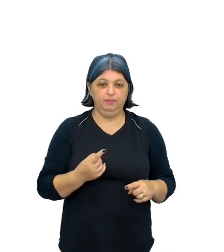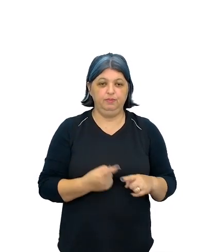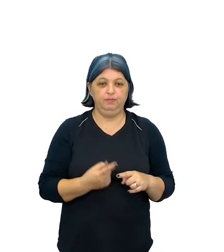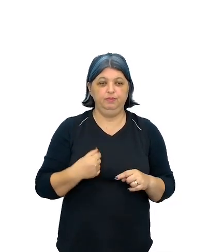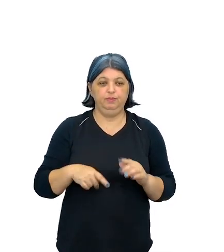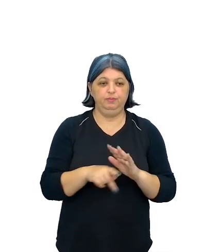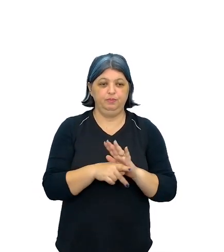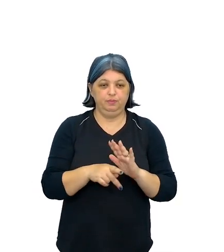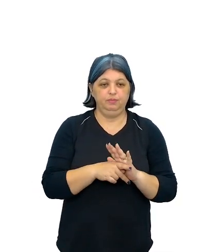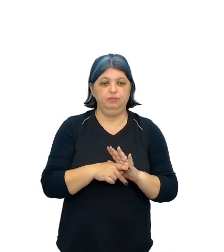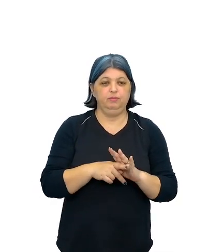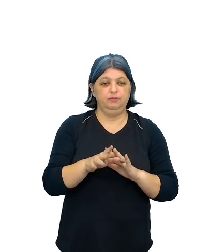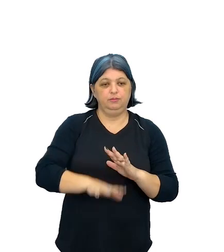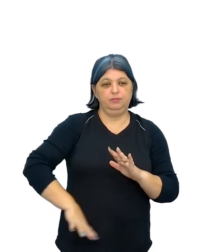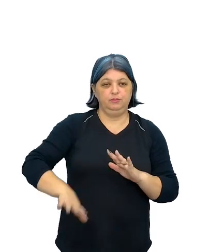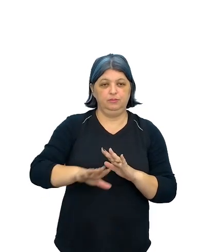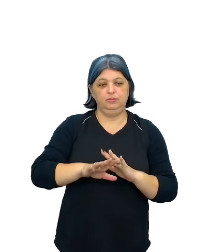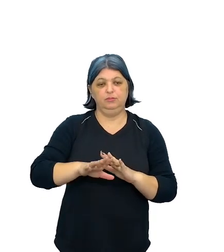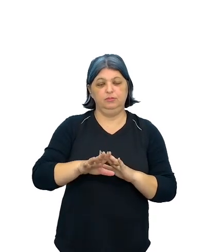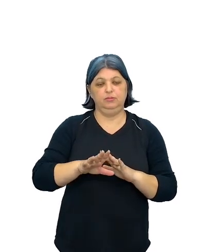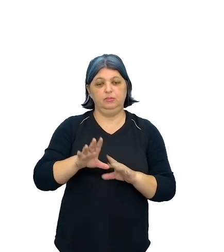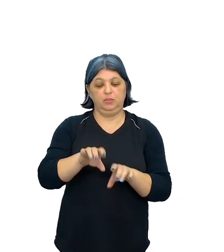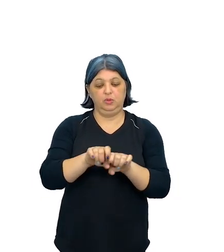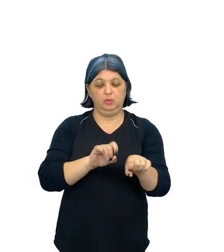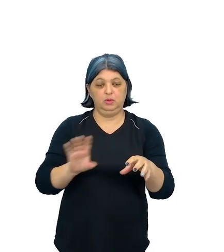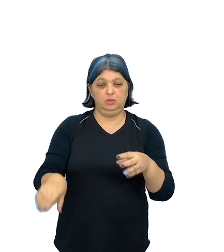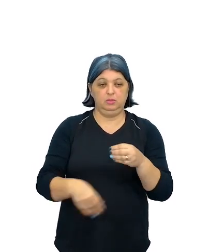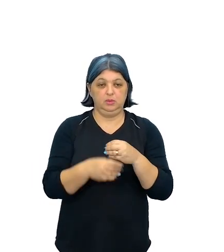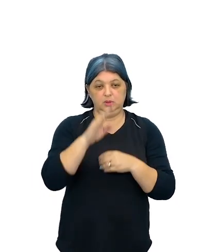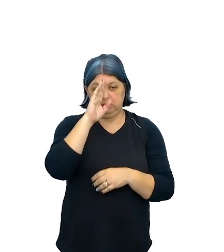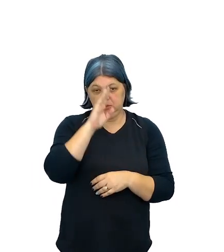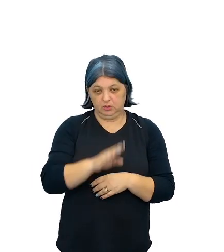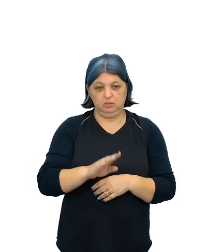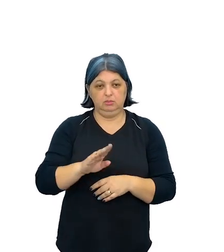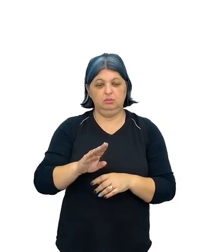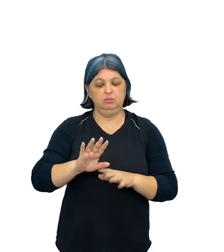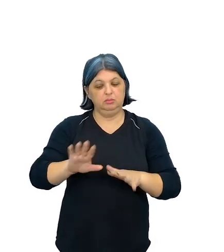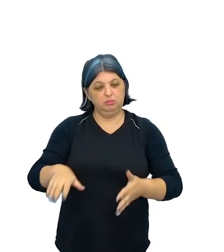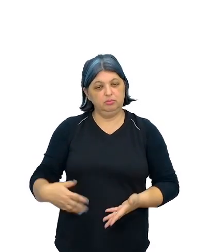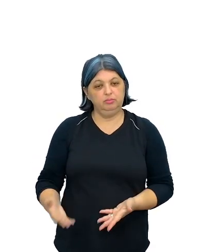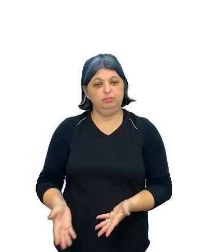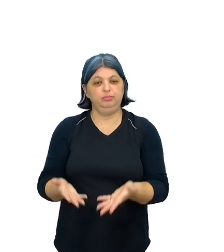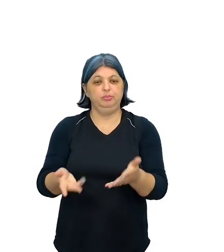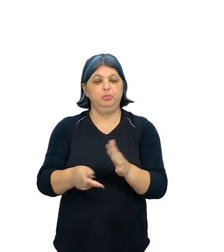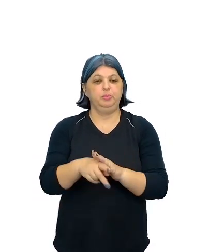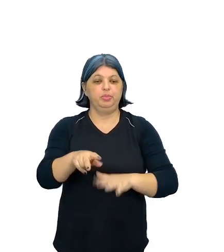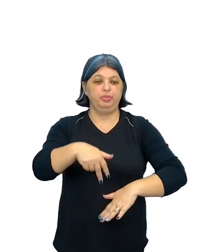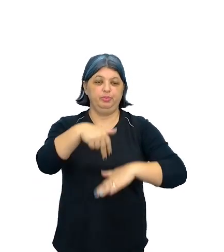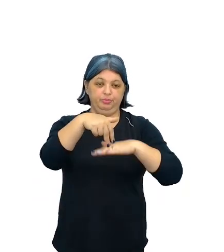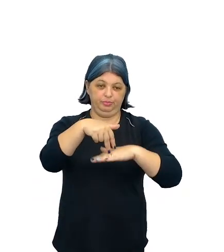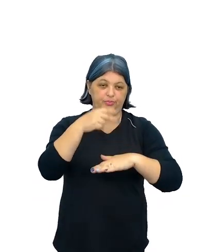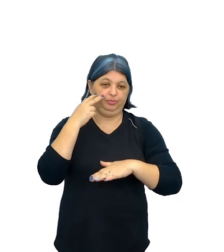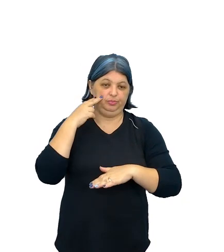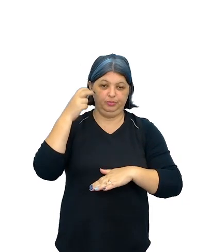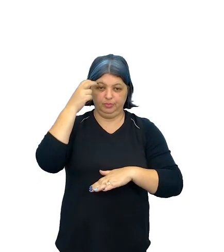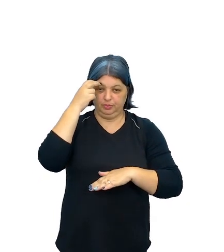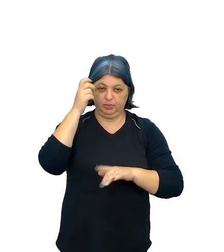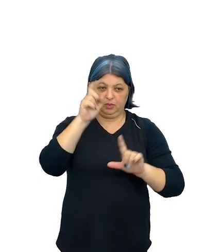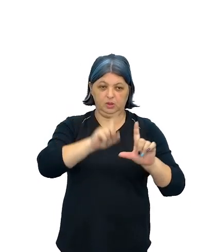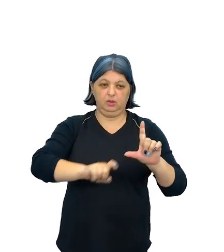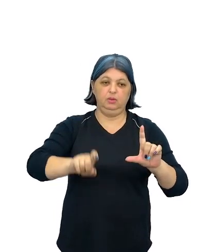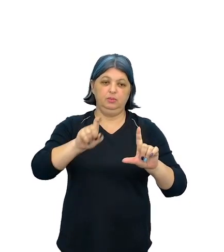como espaço de formação integral. É fundamental engajá-los como protagonistas da cultura